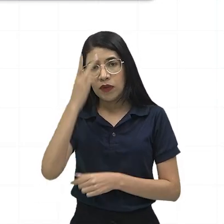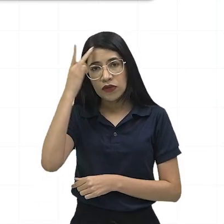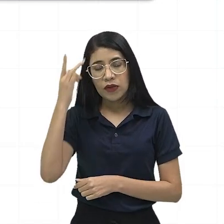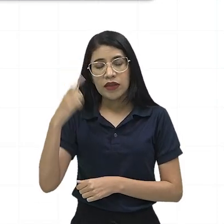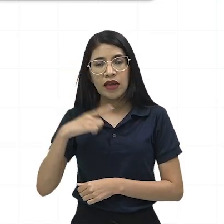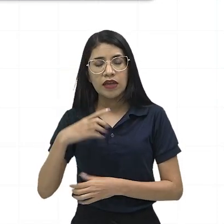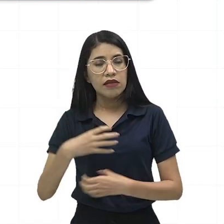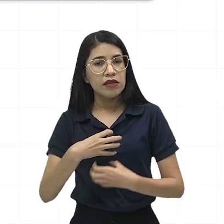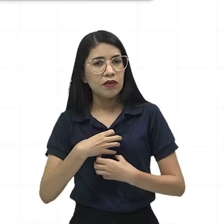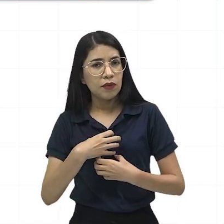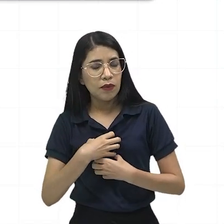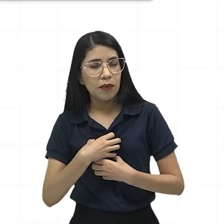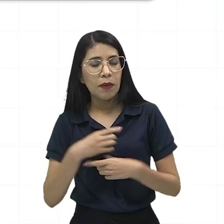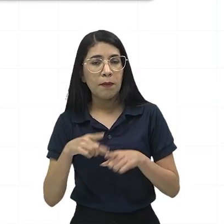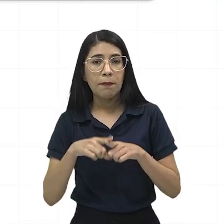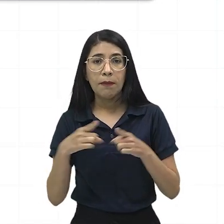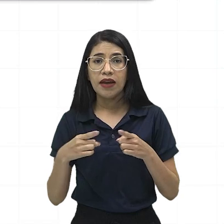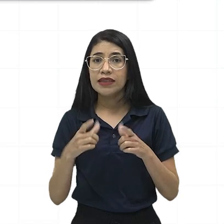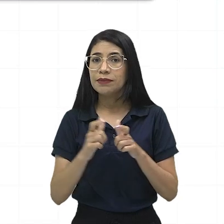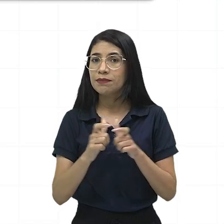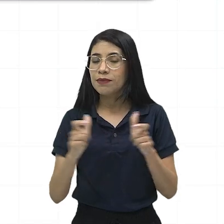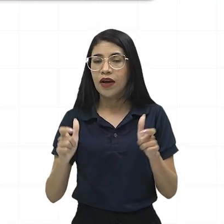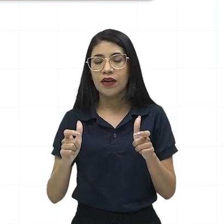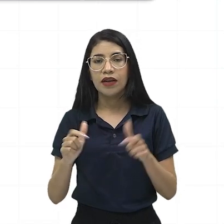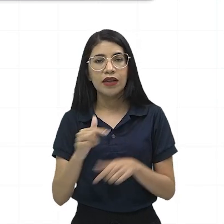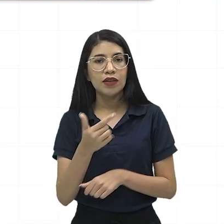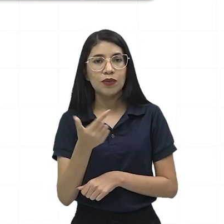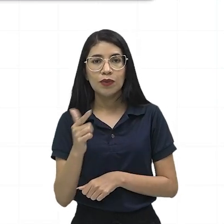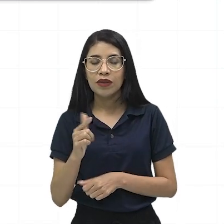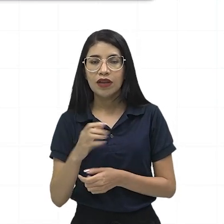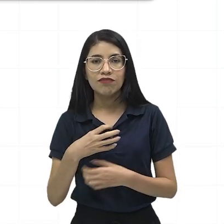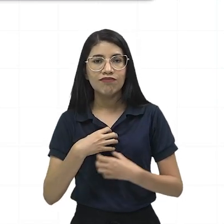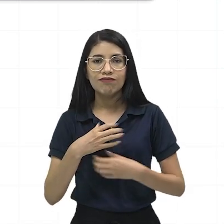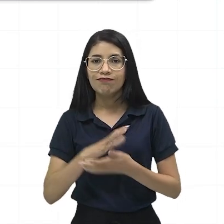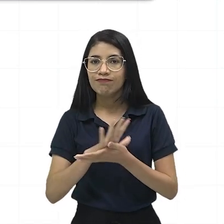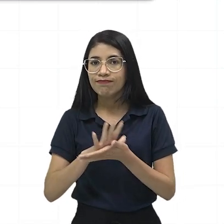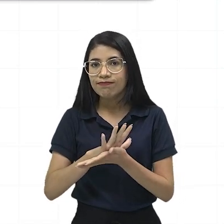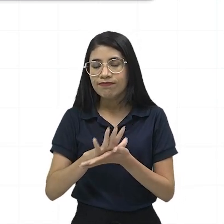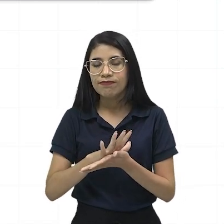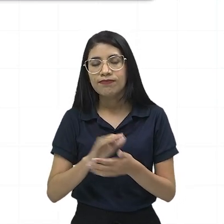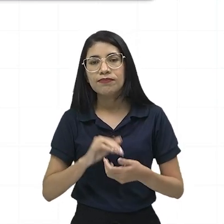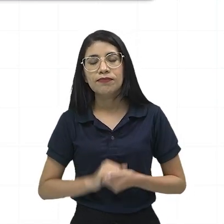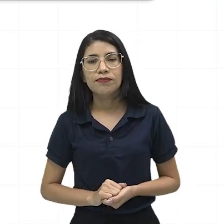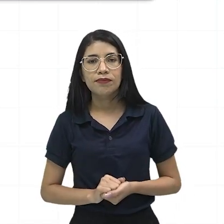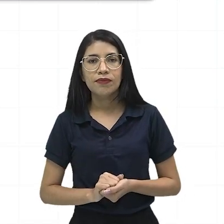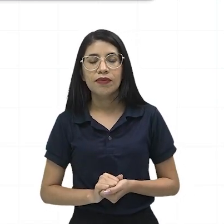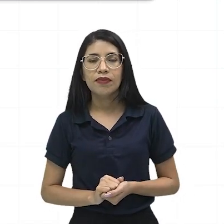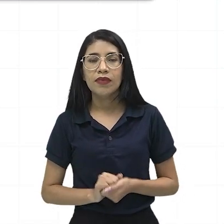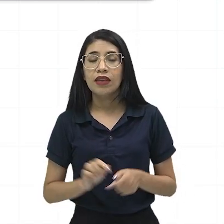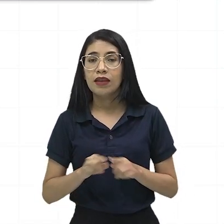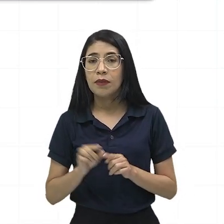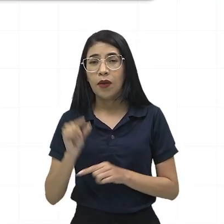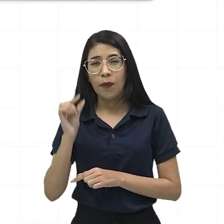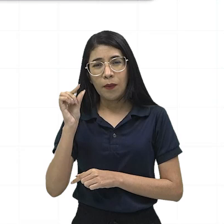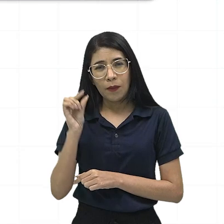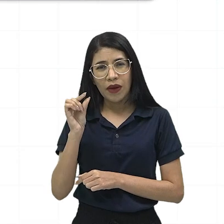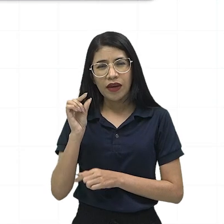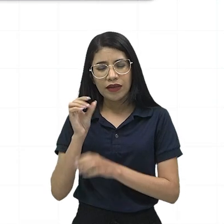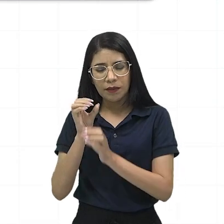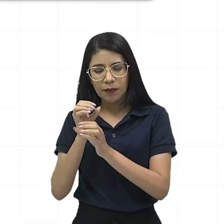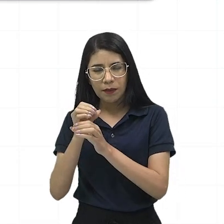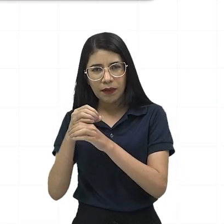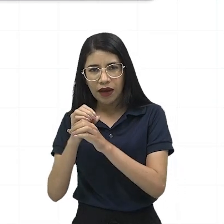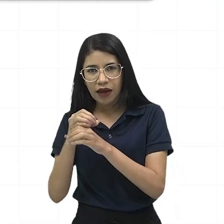apresentar sintomas, mas na grande maioria das vezes ela não vai apresentar esses sintomas. E esses micro-organismos que